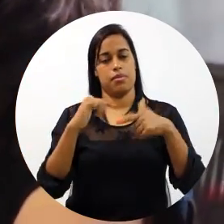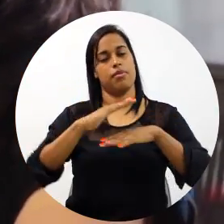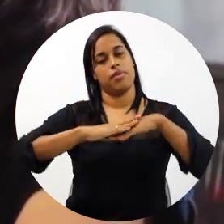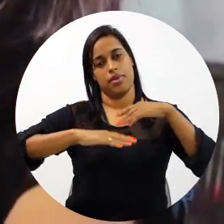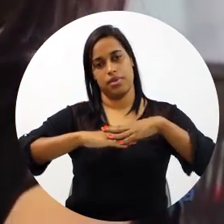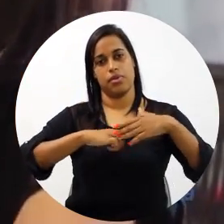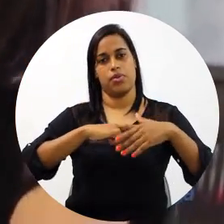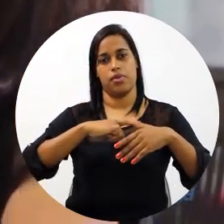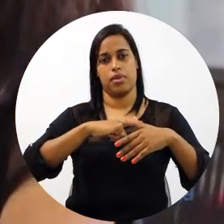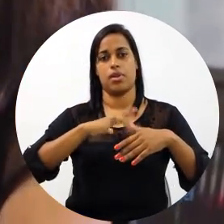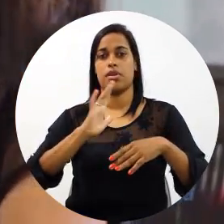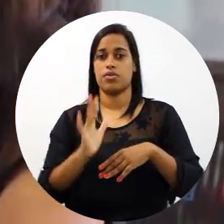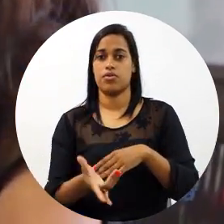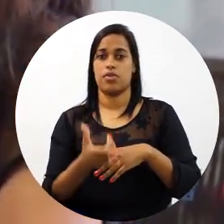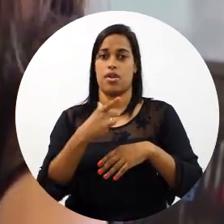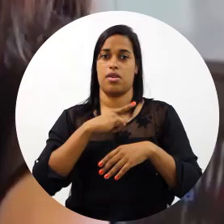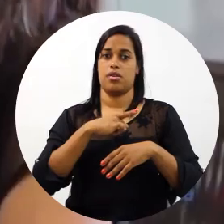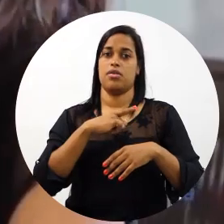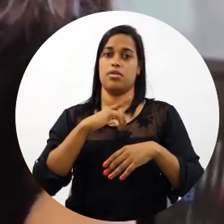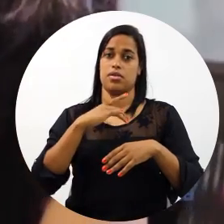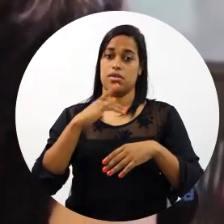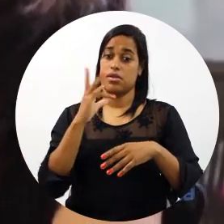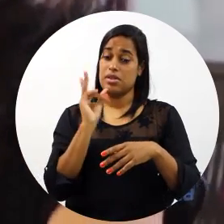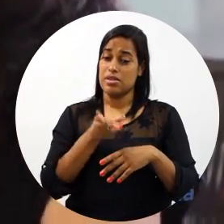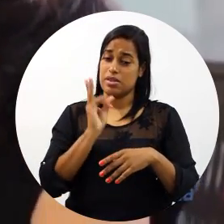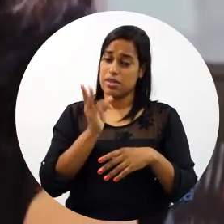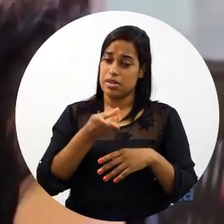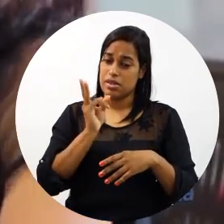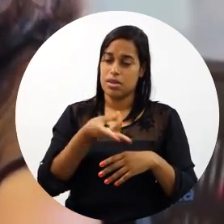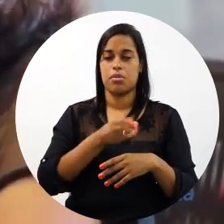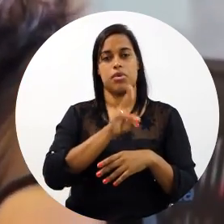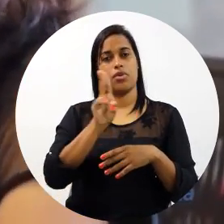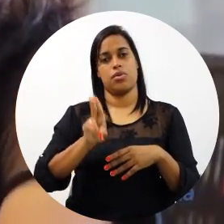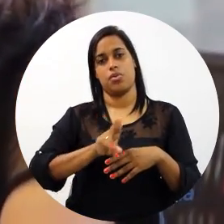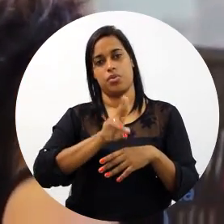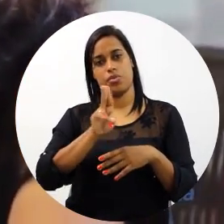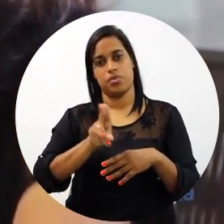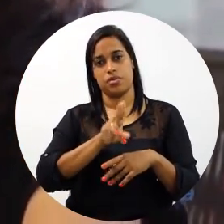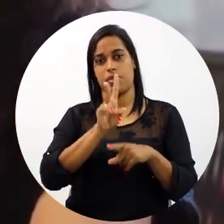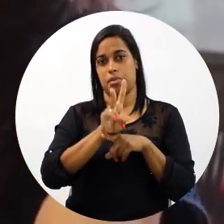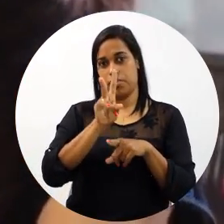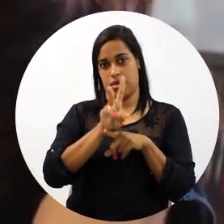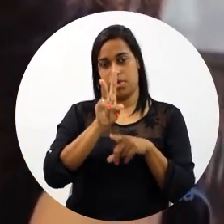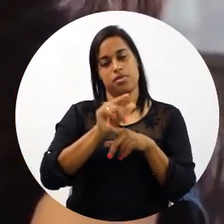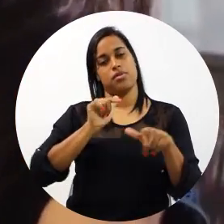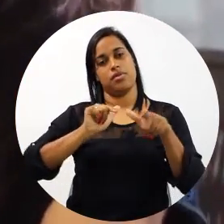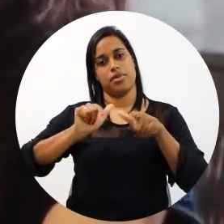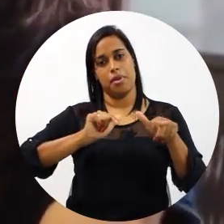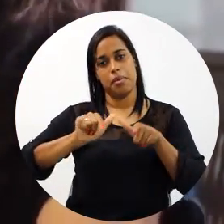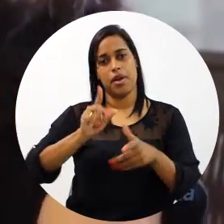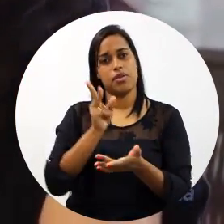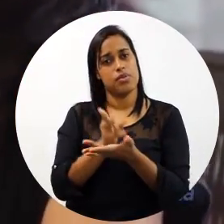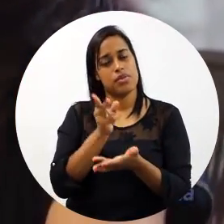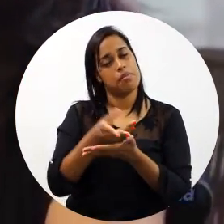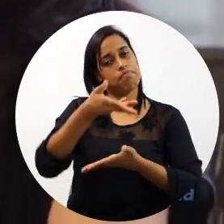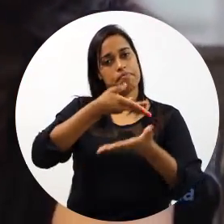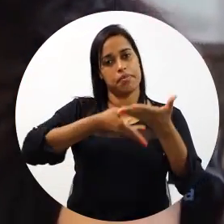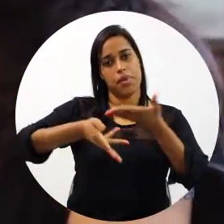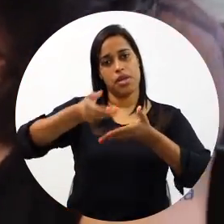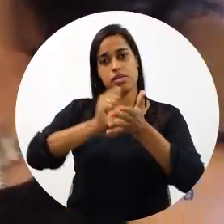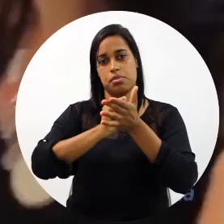já... que seja aquele cara que você sempre vê que está disponível para usar os EPIs, que é o cara que vai lá e que sempre participa